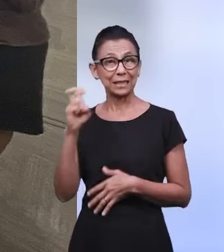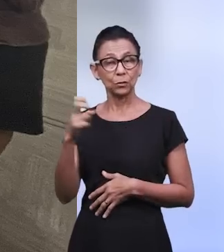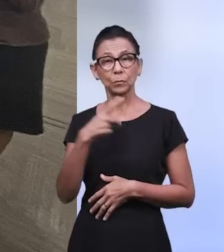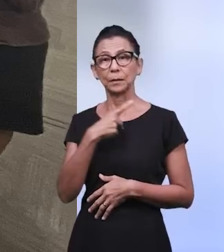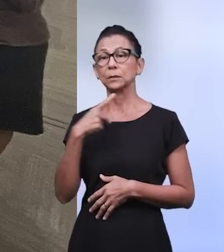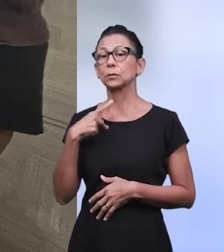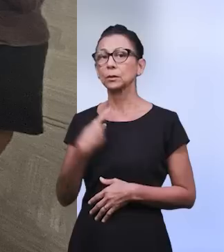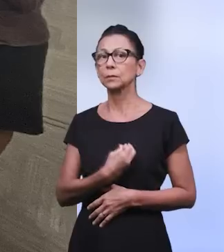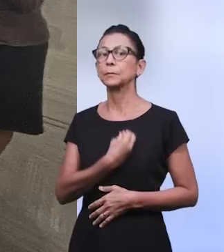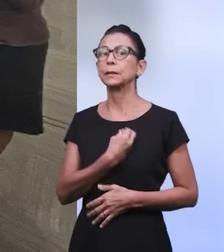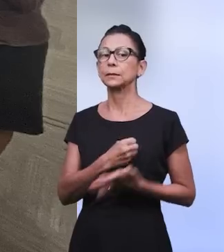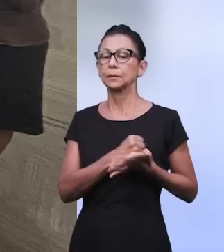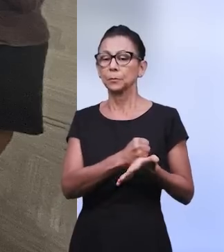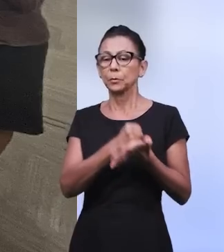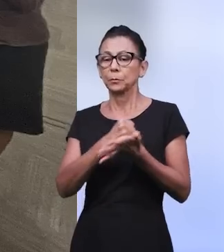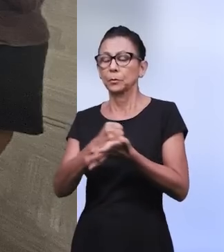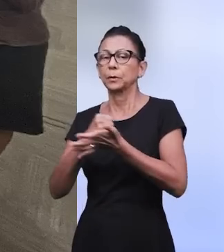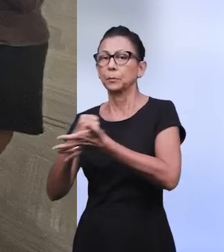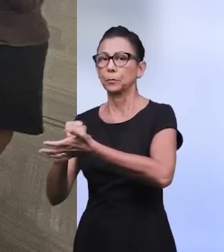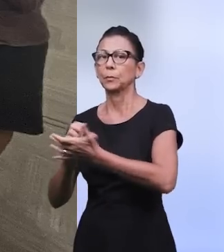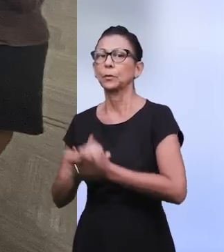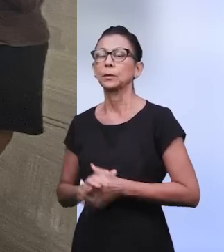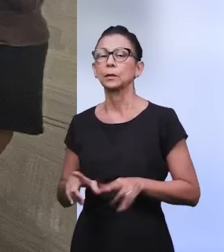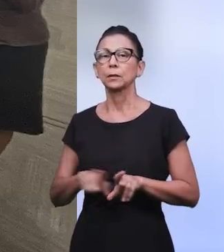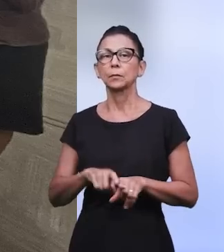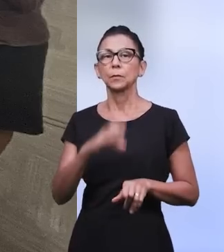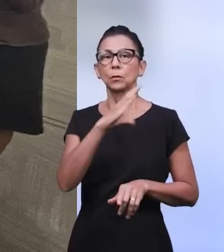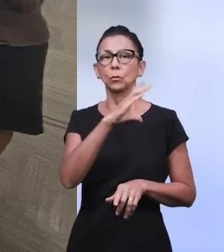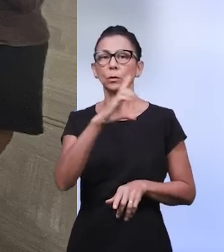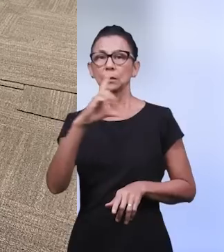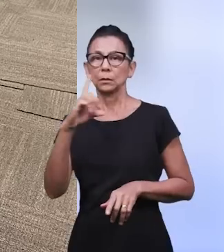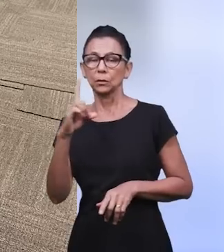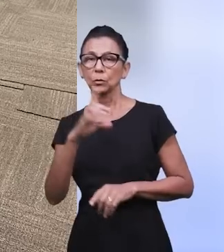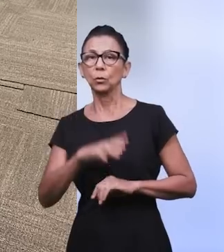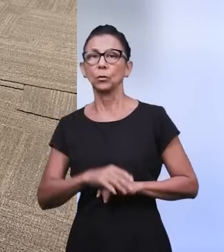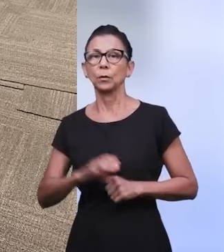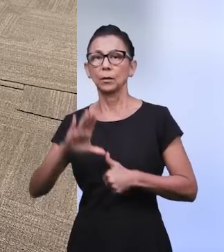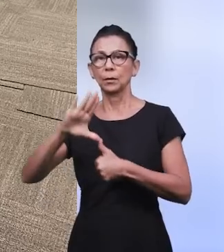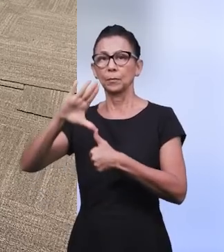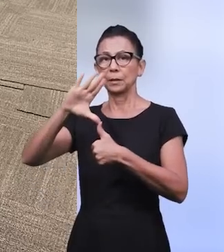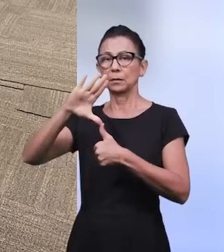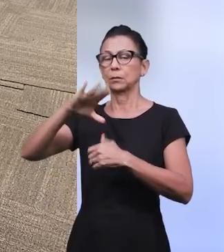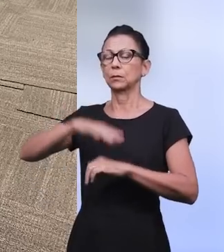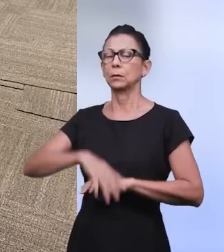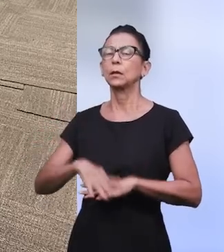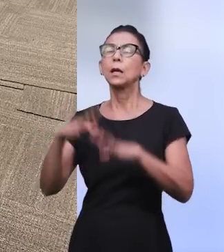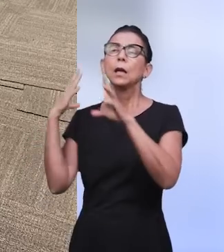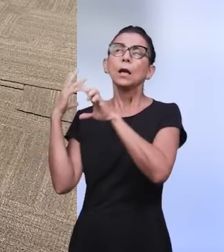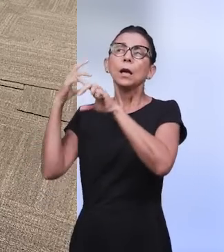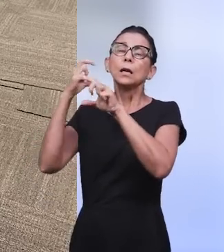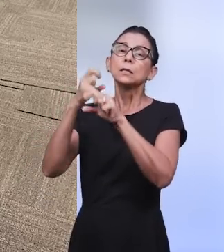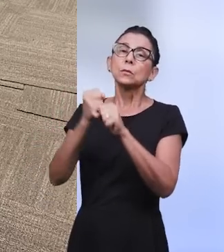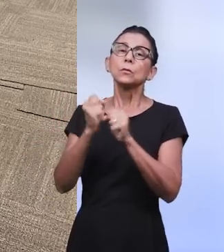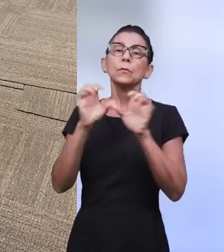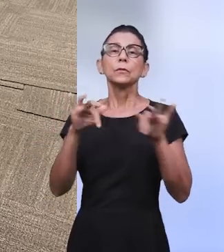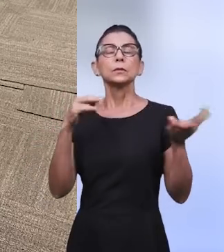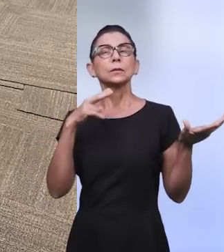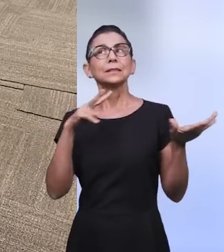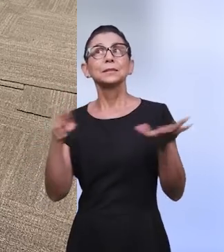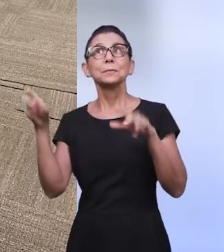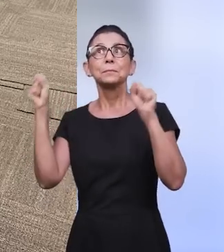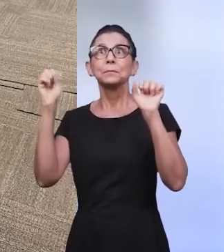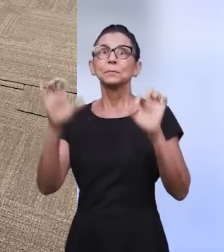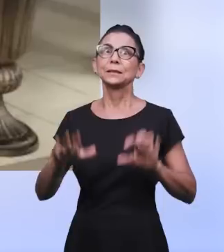Jairo Oliveira. O pastor Ronildo Scherer, coordenador da ICM na América do Norte, fez um resumo de como foi este final de semana